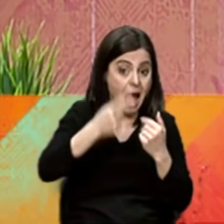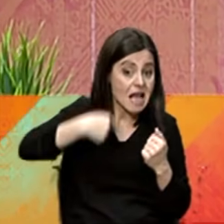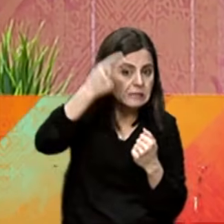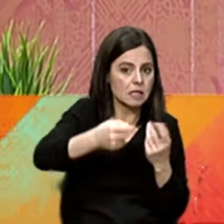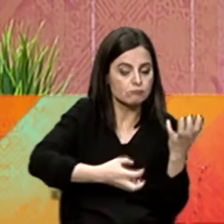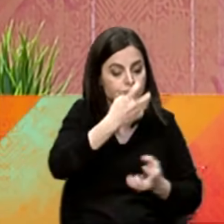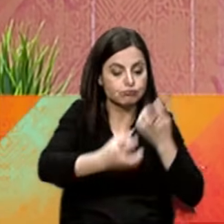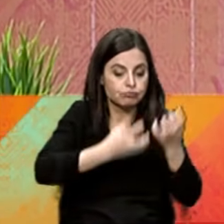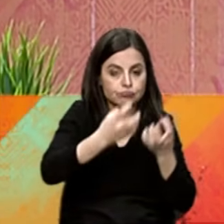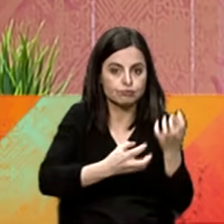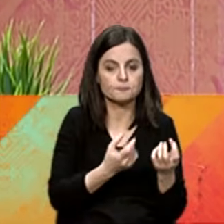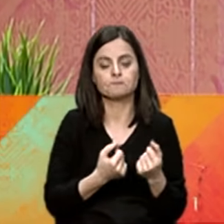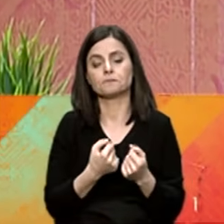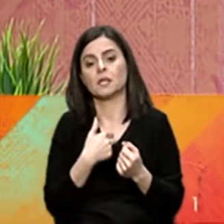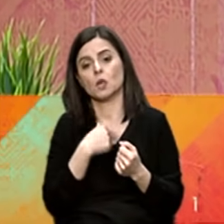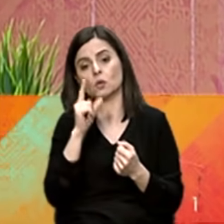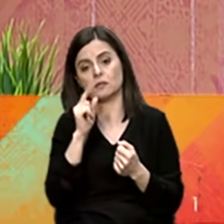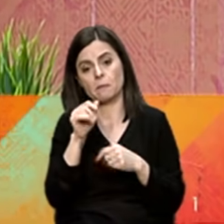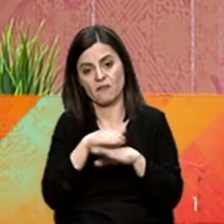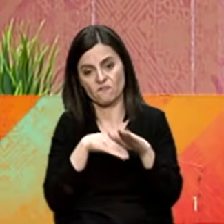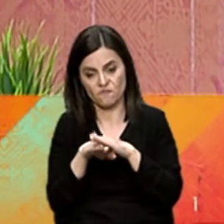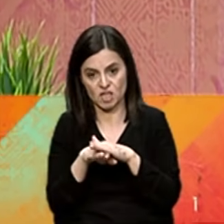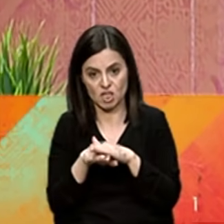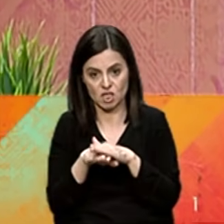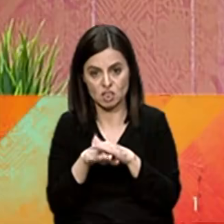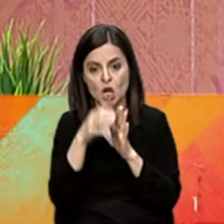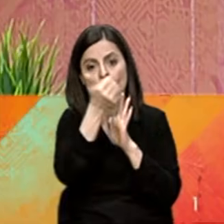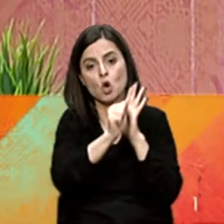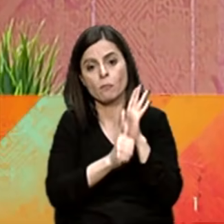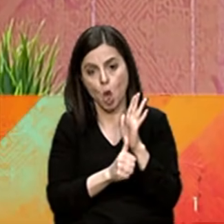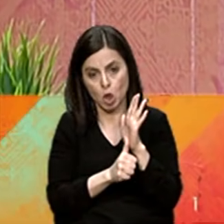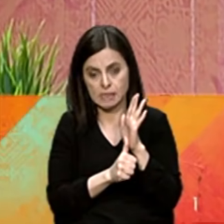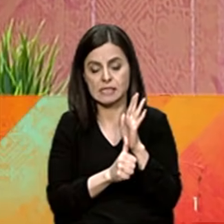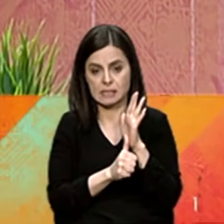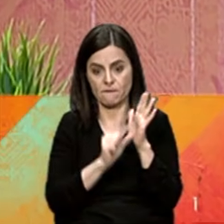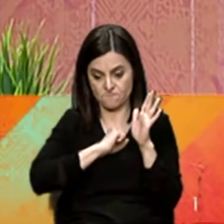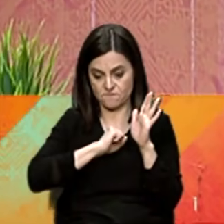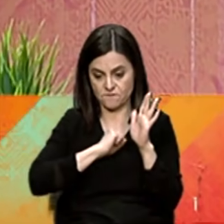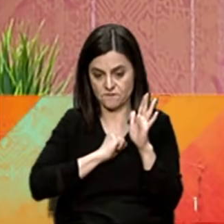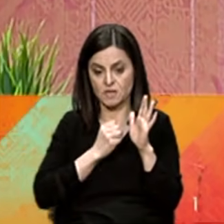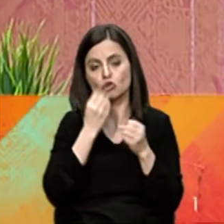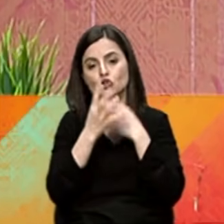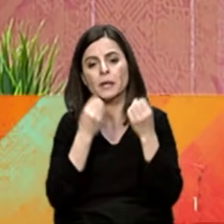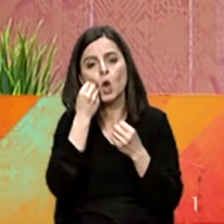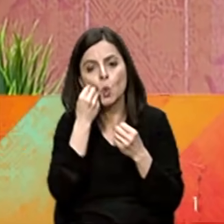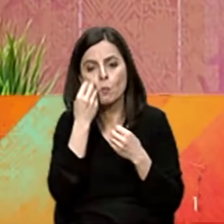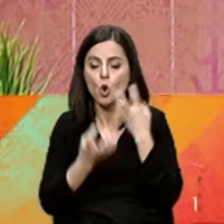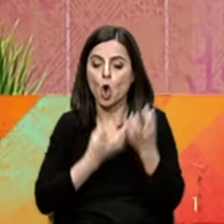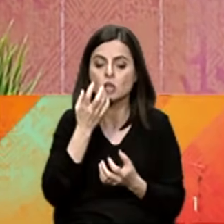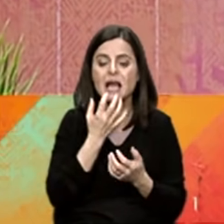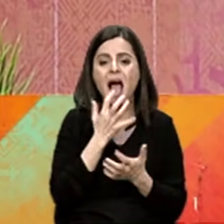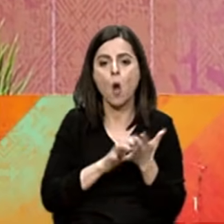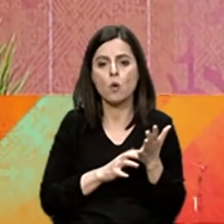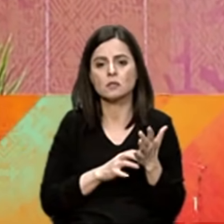um apontamento sobre como cozer arroz integral agora no meu blog 5 quartos de laranja, porque há muita gente que muitas vezes diz